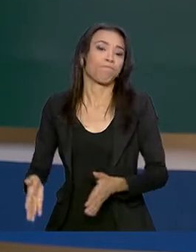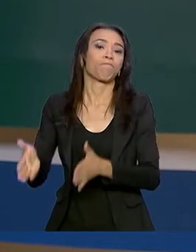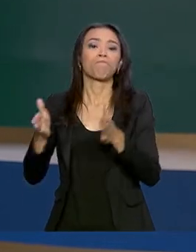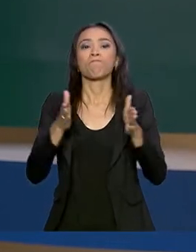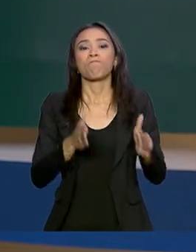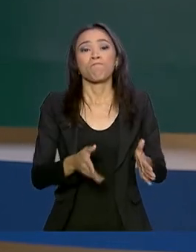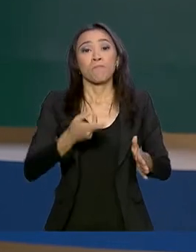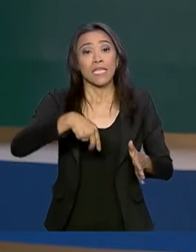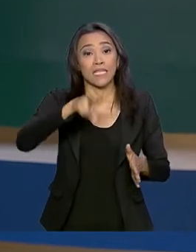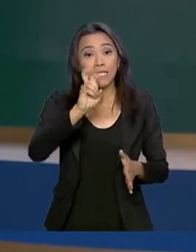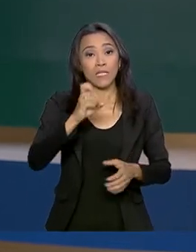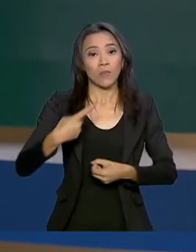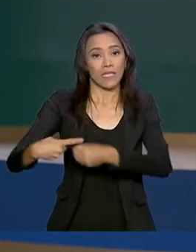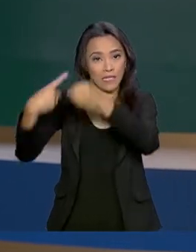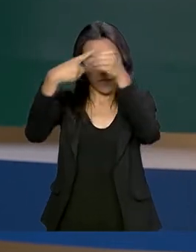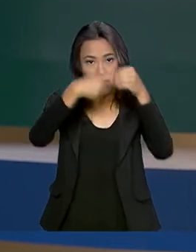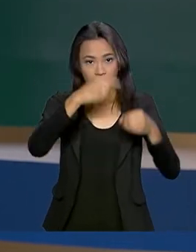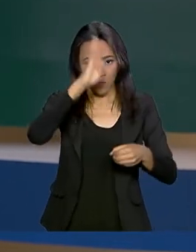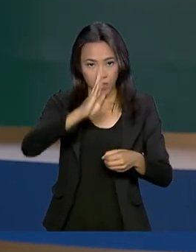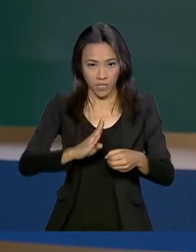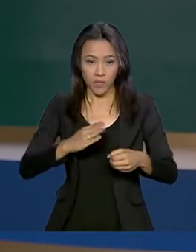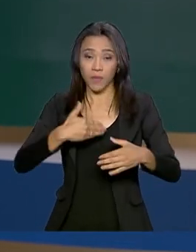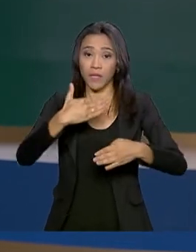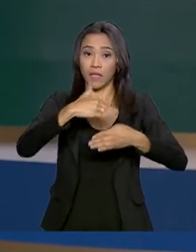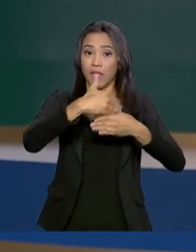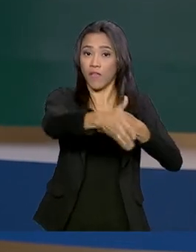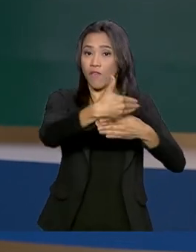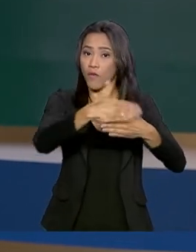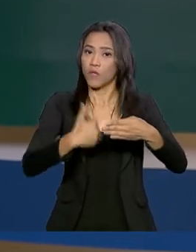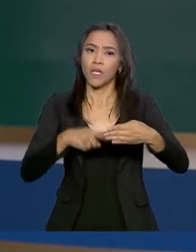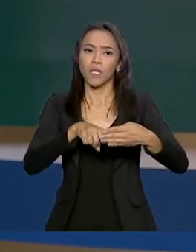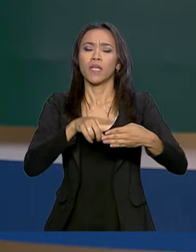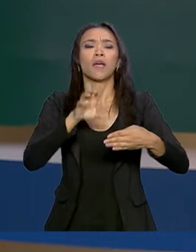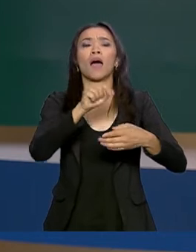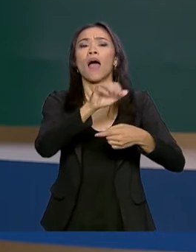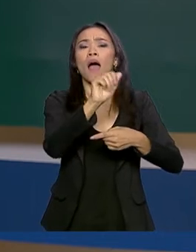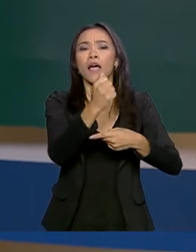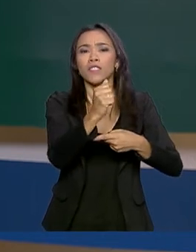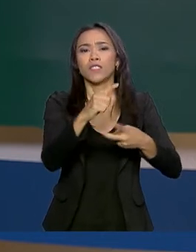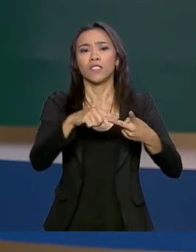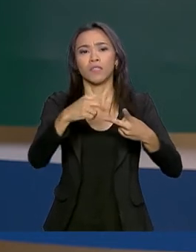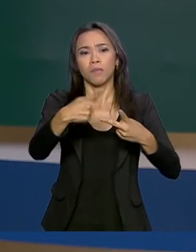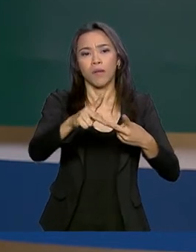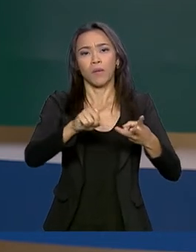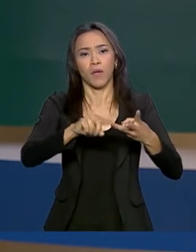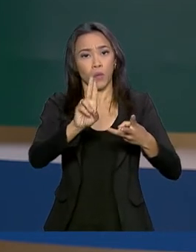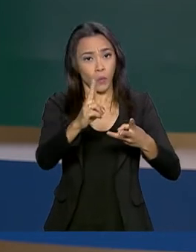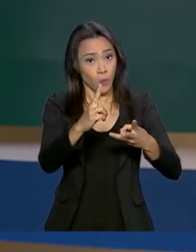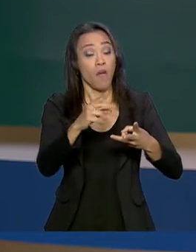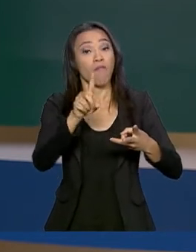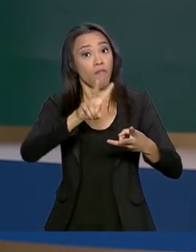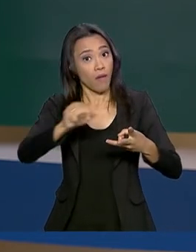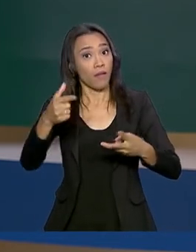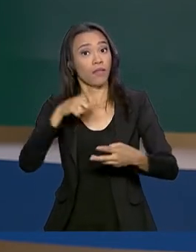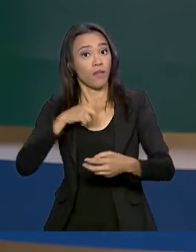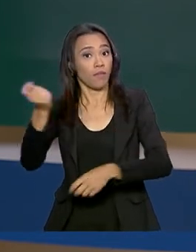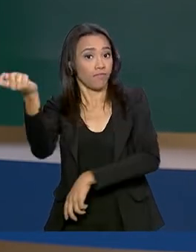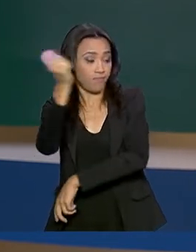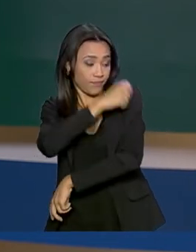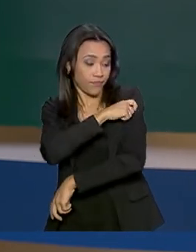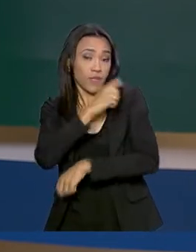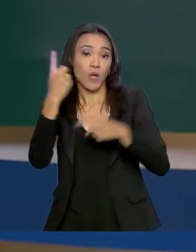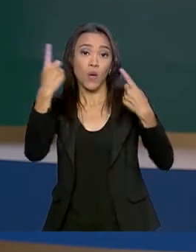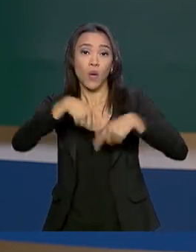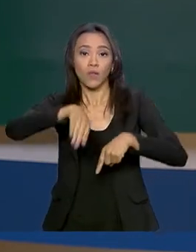E 5 cidades brasileiras que fazem fronteira com a Argentina, Paraguai e Uruguai vão receber reforço na vacinação contra a febre amarela e